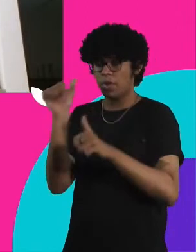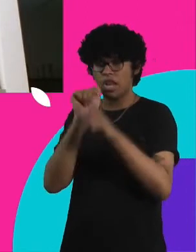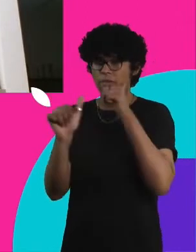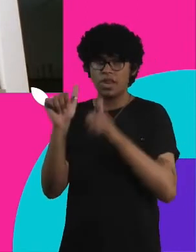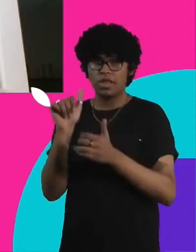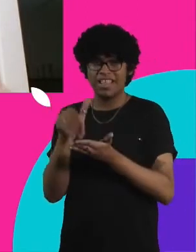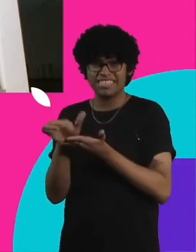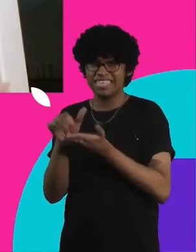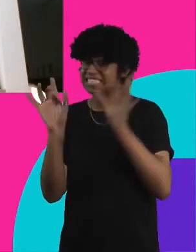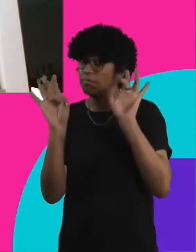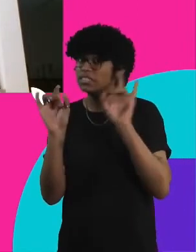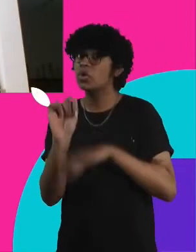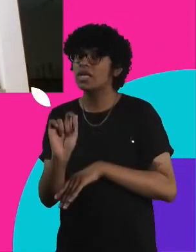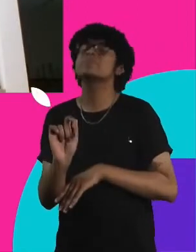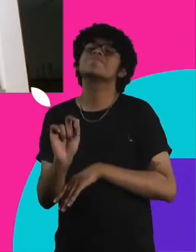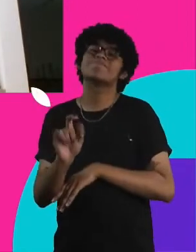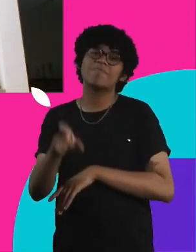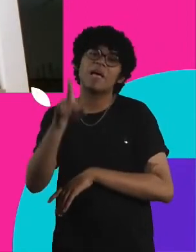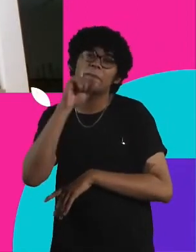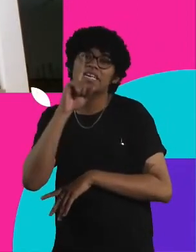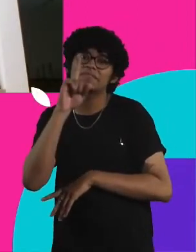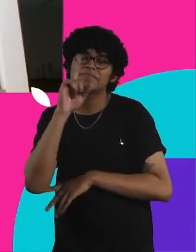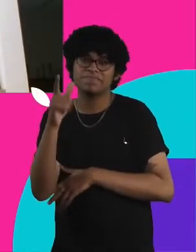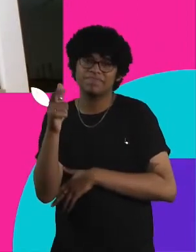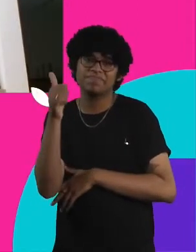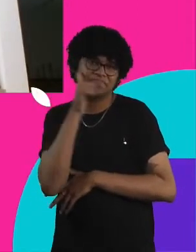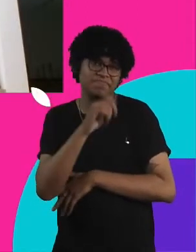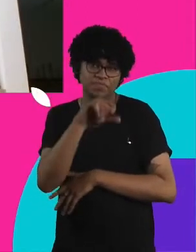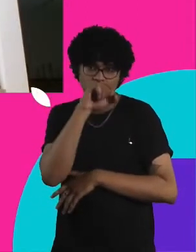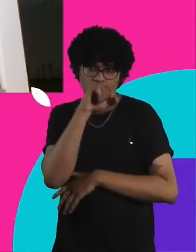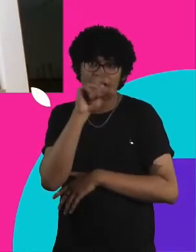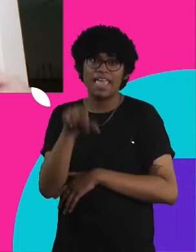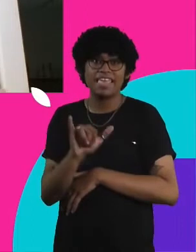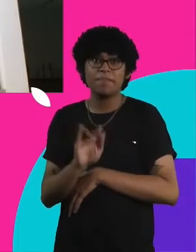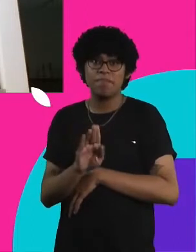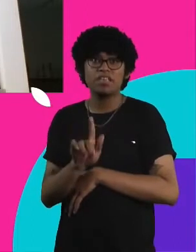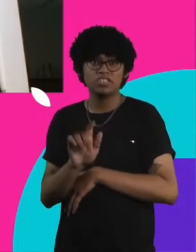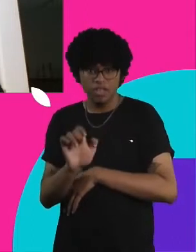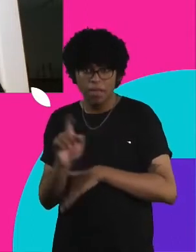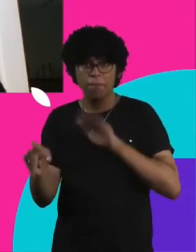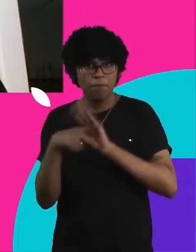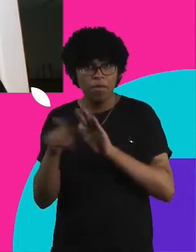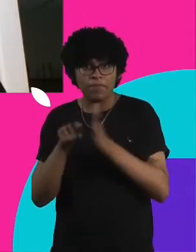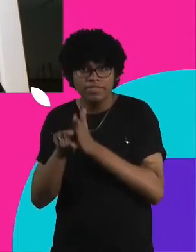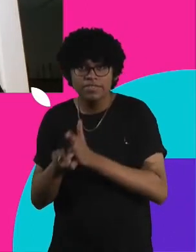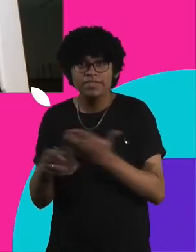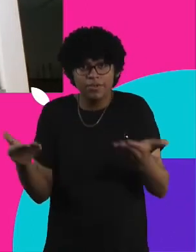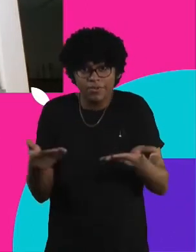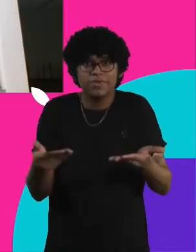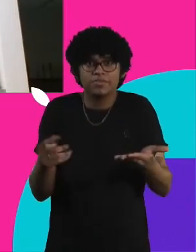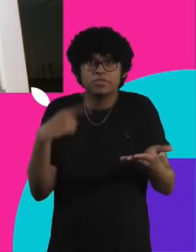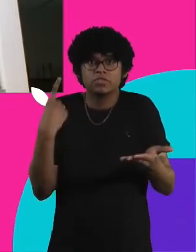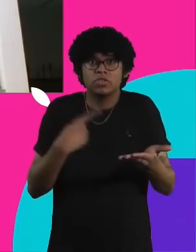mães. Isso não é uma informação minha, mas é uma pesquisa da PNAD e do IBGE. Hoje, nós estamos com o mesmo nível